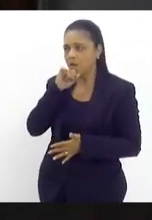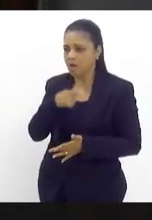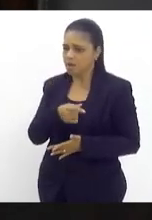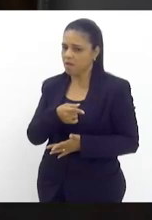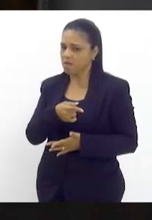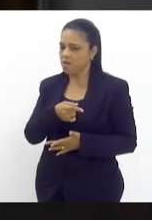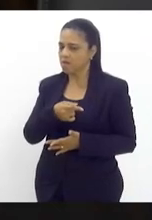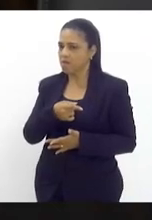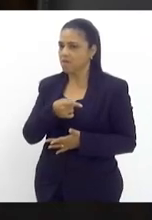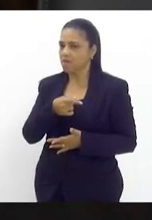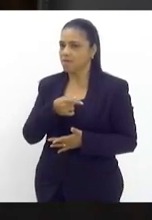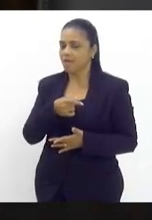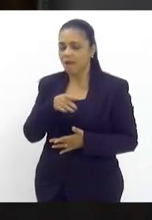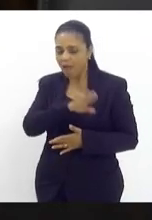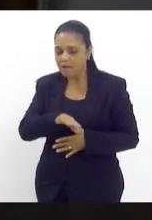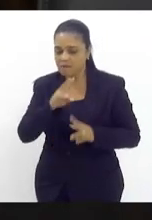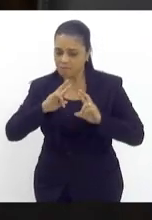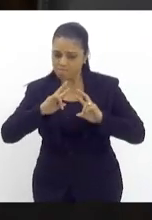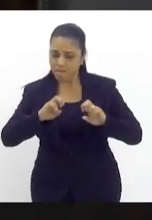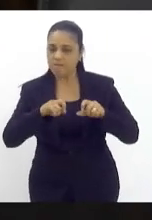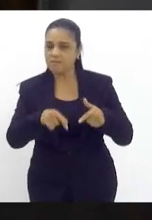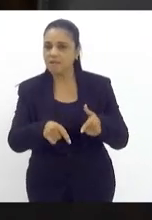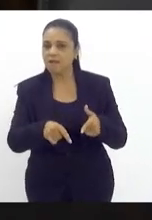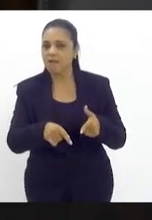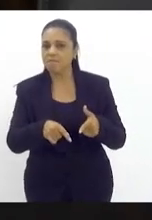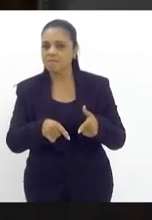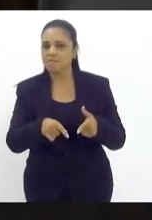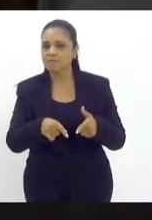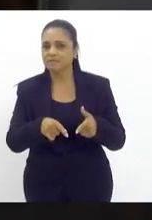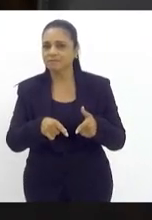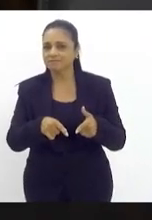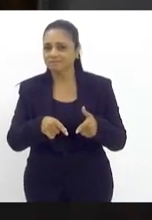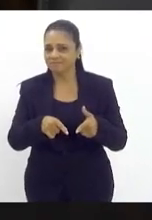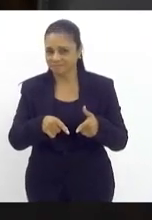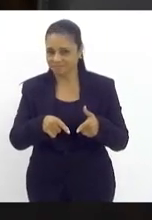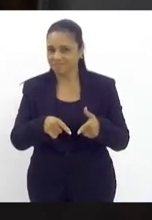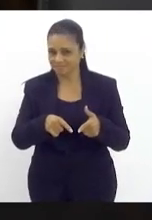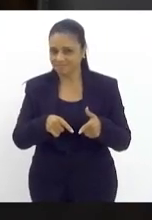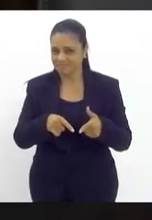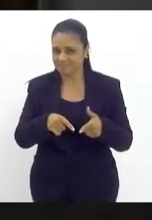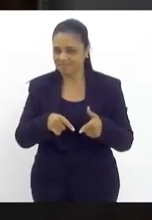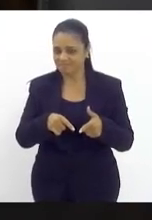A criança tem capacidade, né? Se ela está dentro